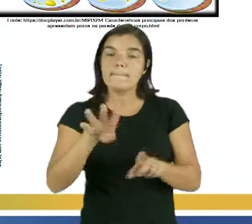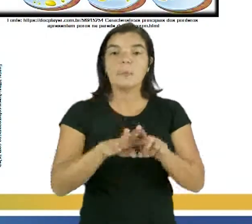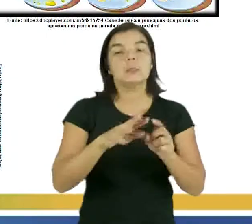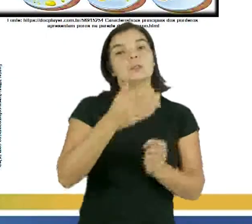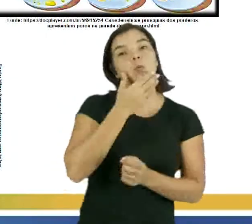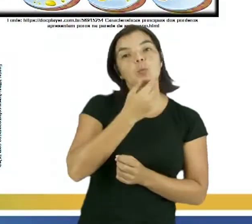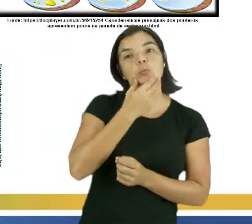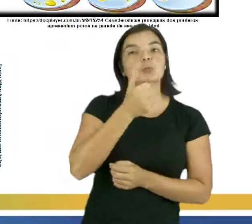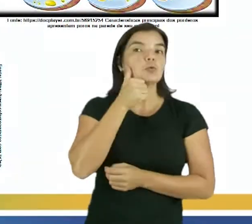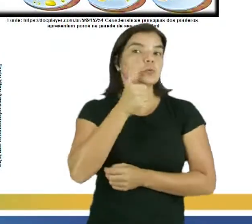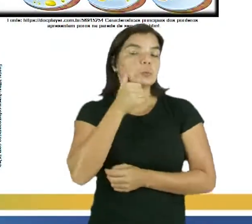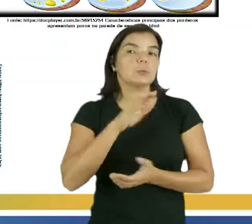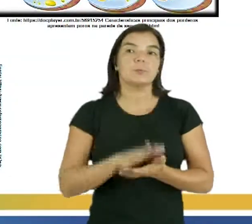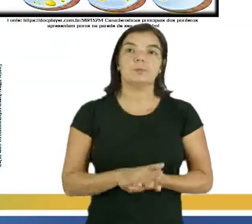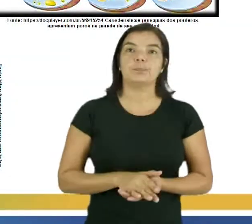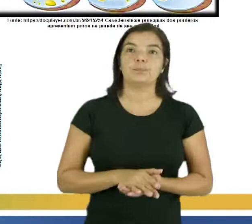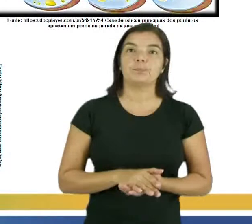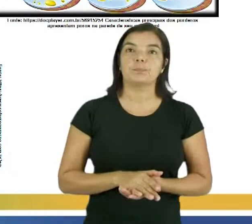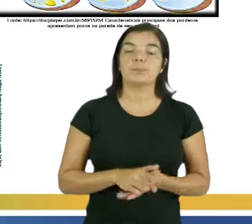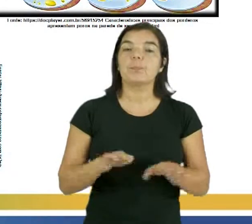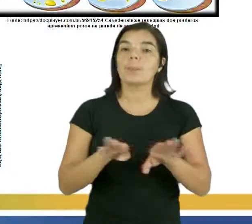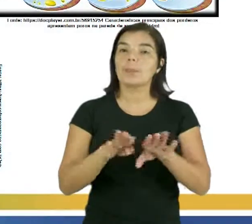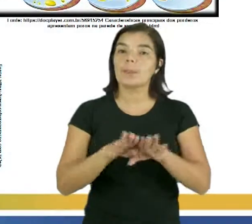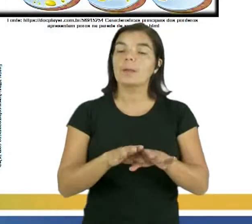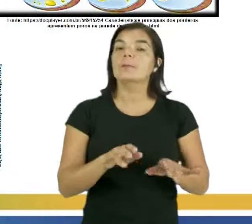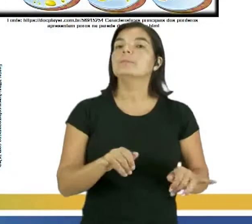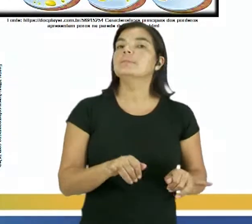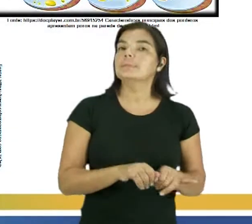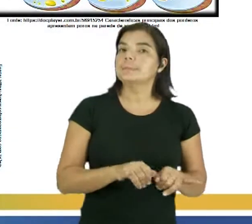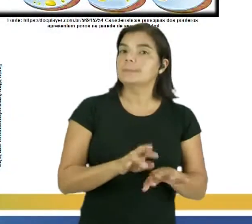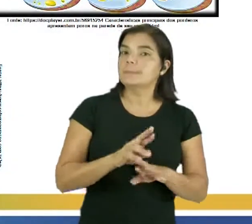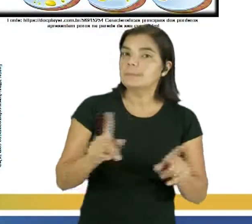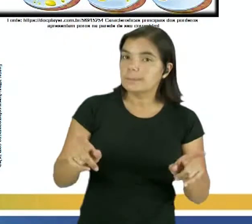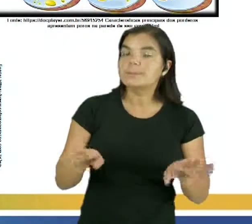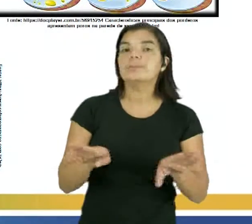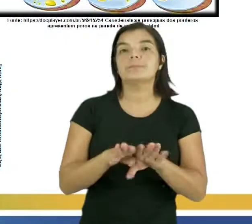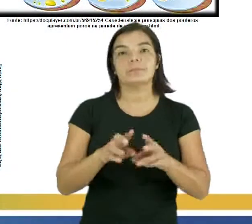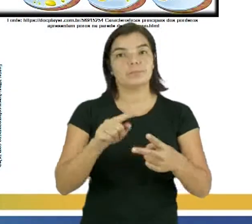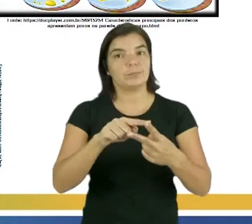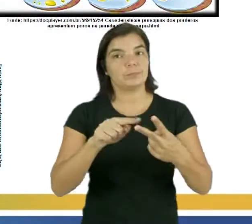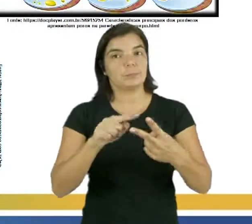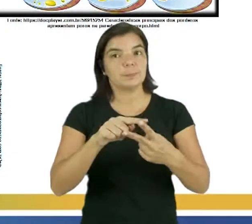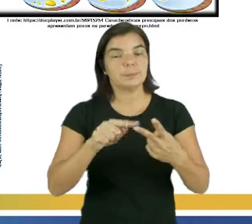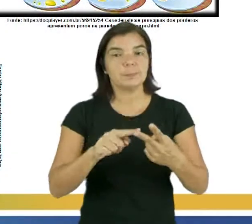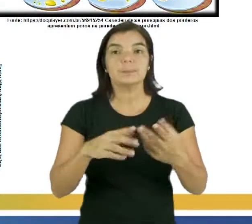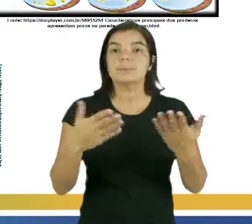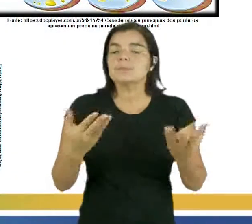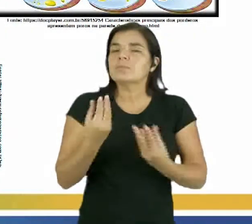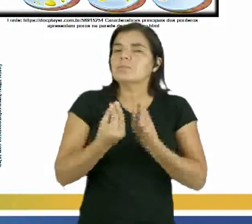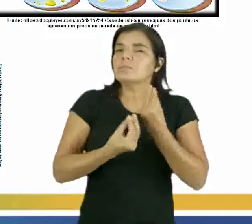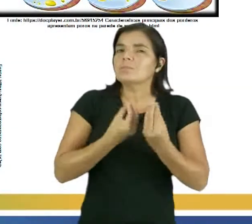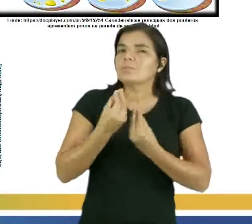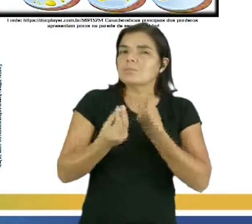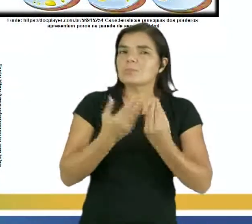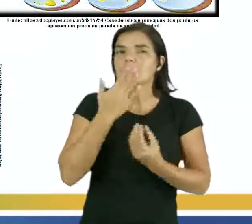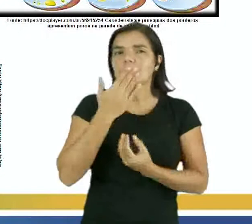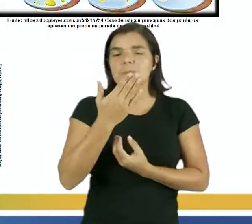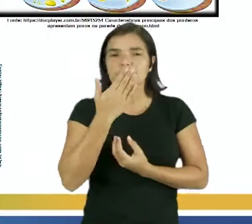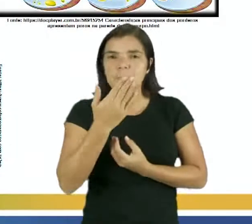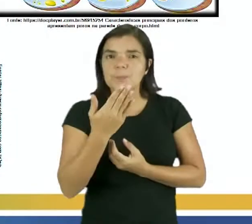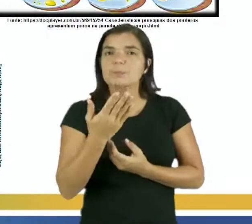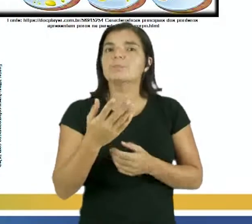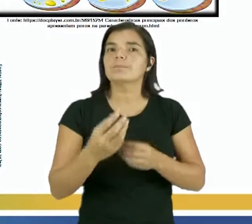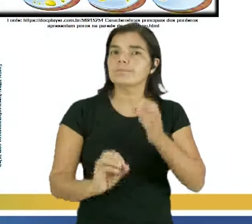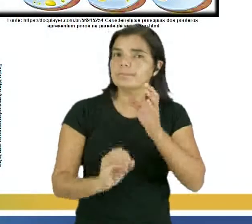e o masculino. E a reprodução sexuada é justamente o contrário, aquela que precisa de dois. Então, como é que são esses tipos de